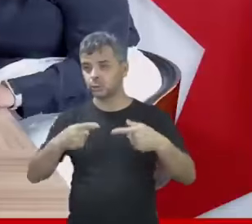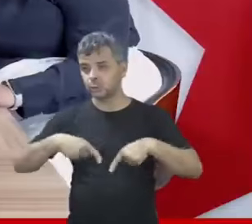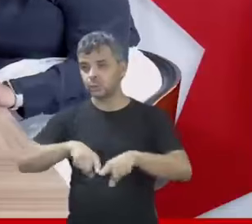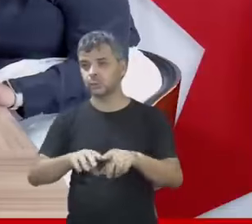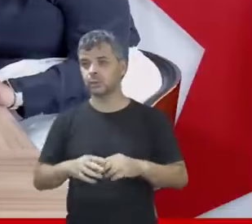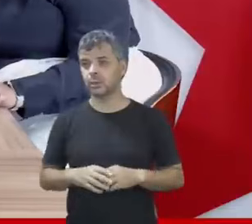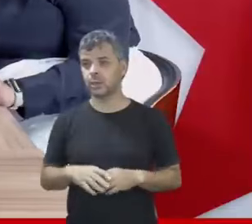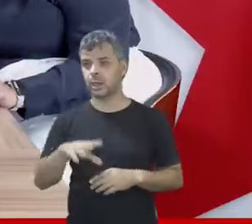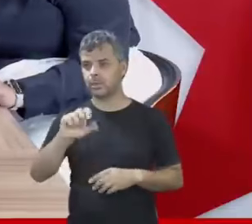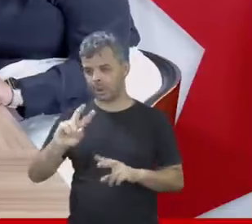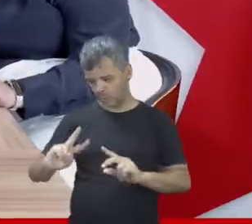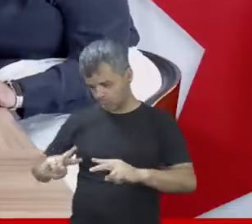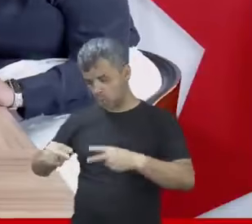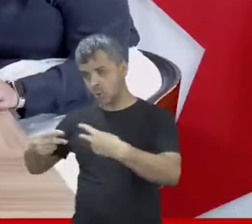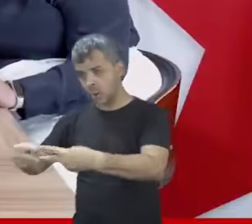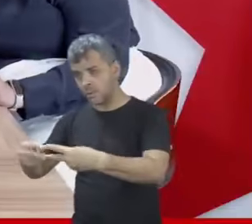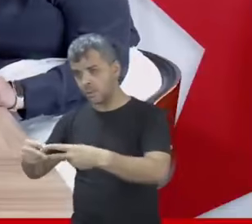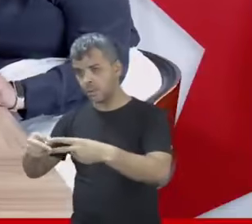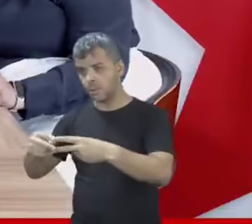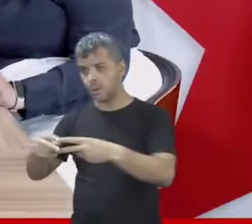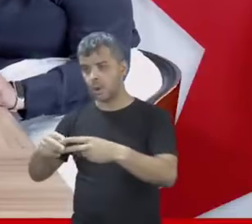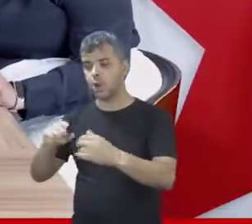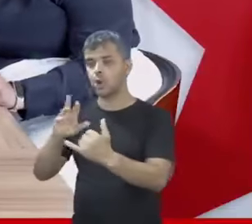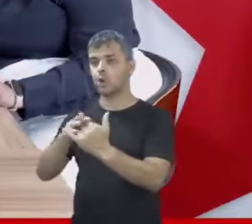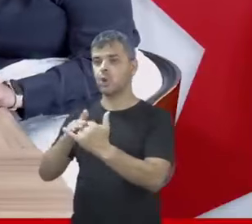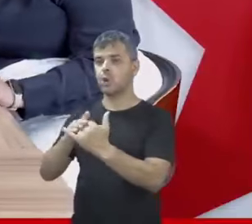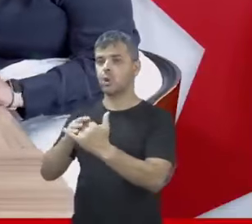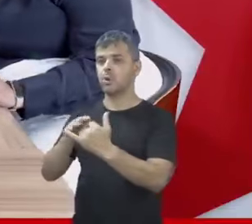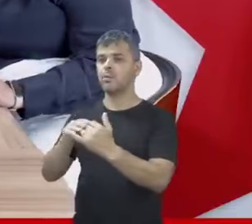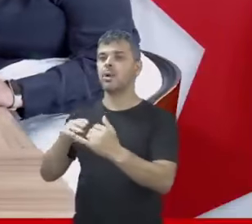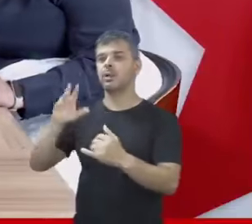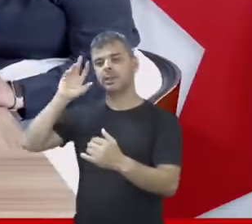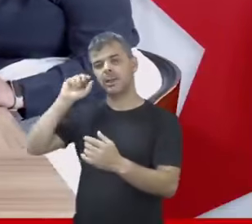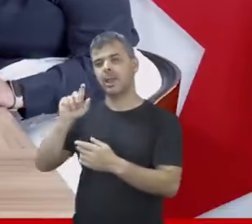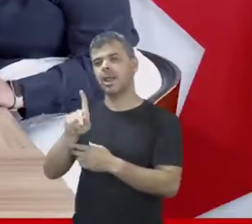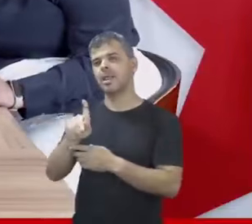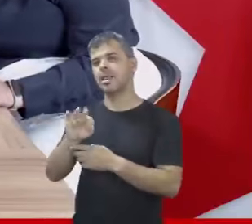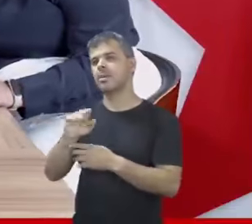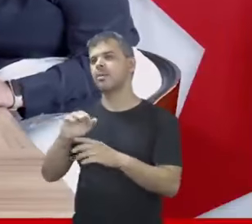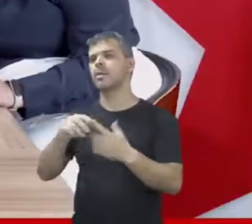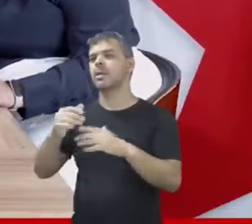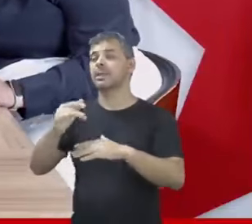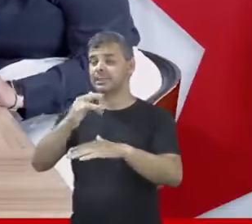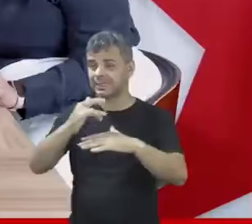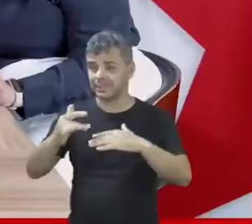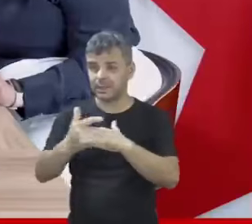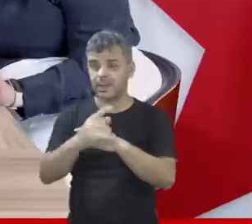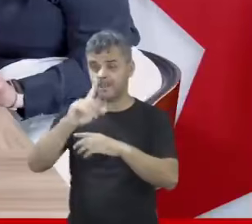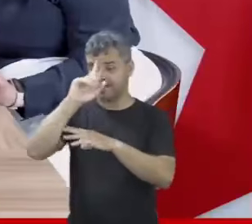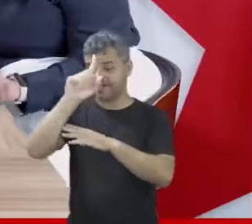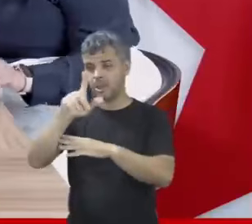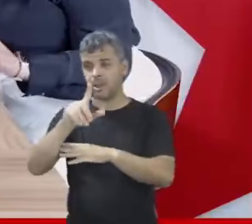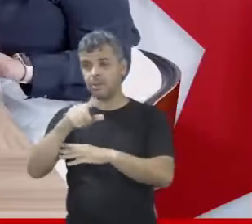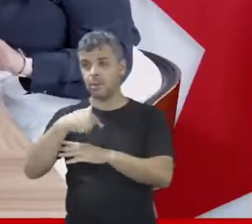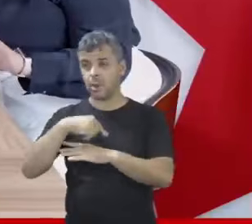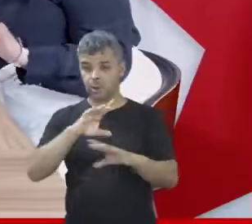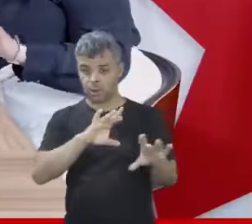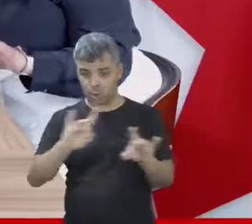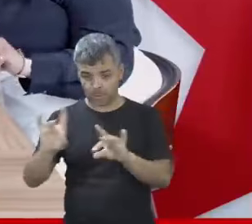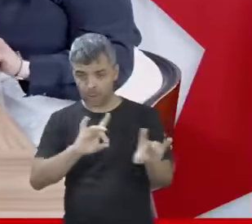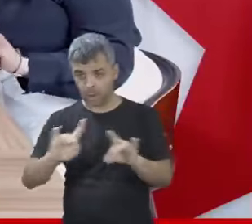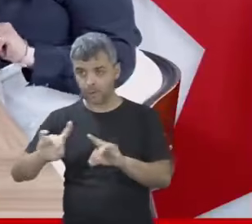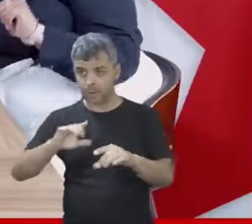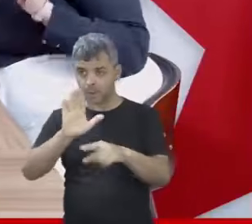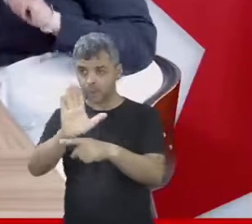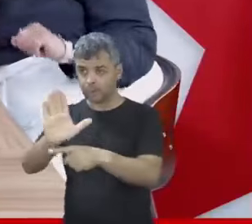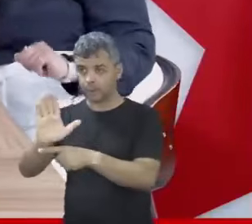isso, pega o linkzinho aí dos nossos programas no YouTube, no Spotify, nos streamings aí, manda pros seus amigos, fala, olha gente, vamos